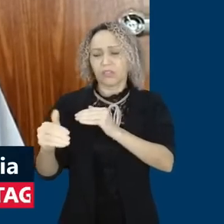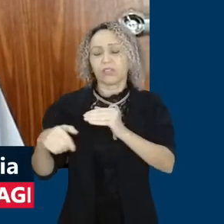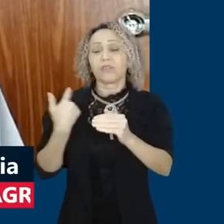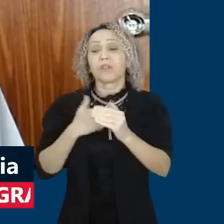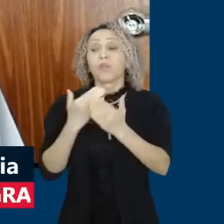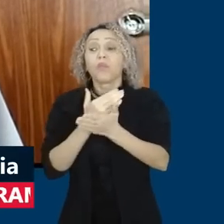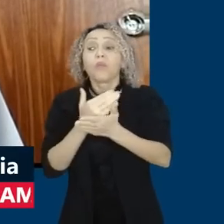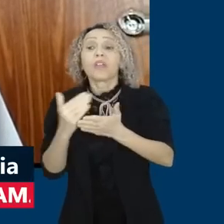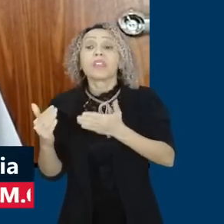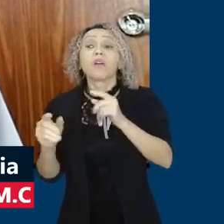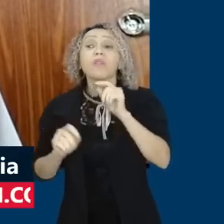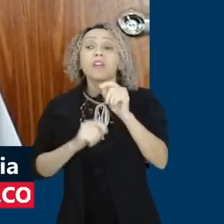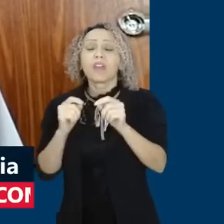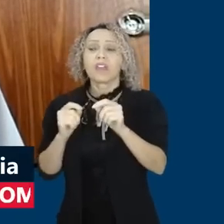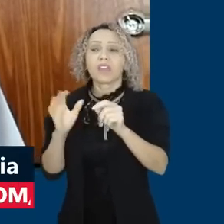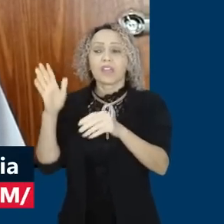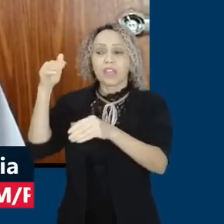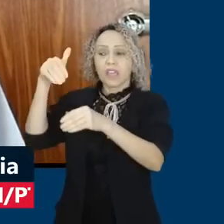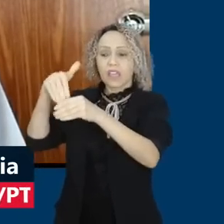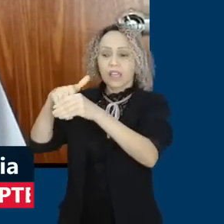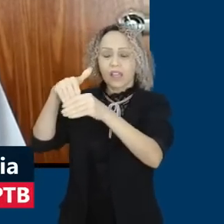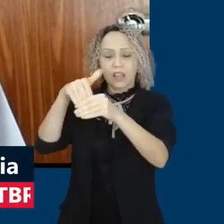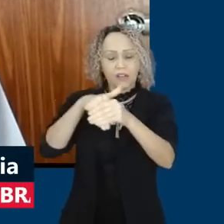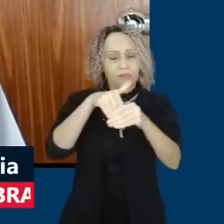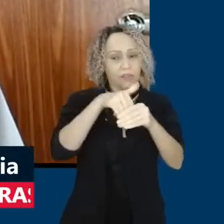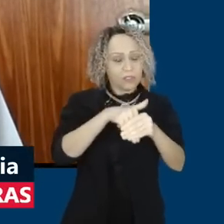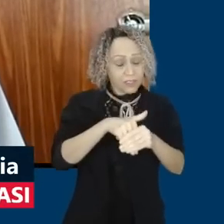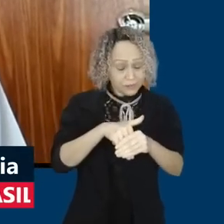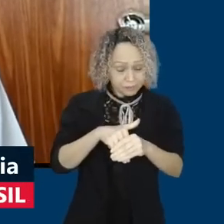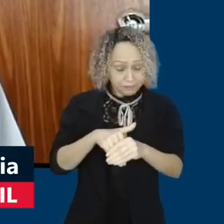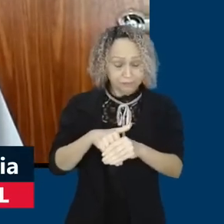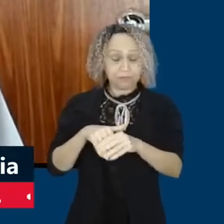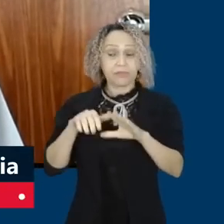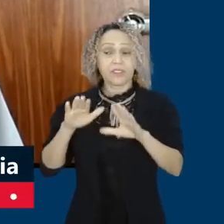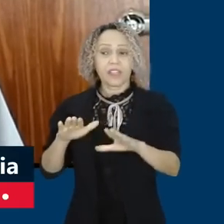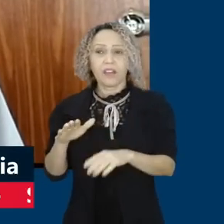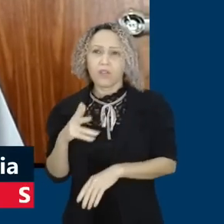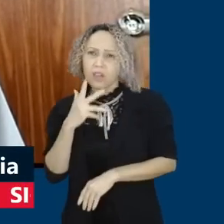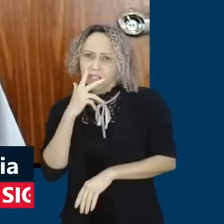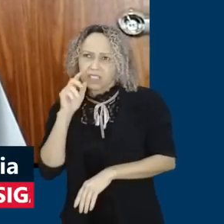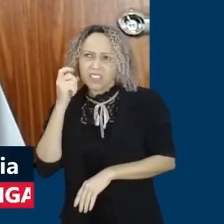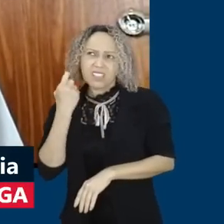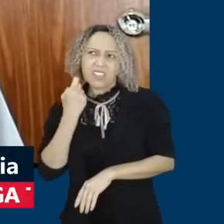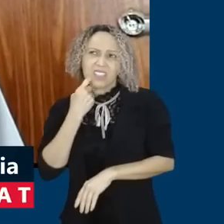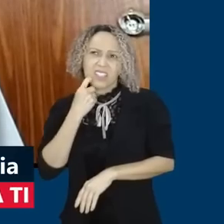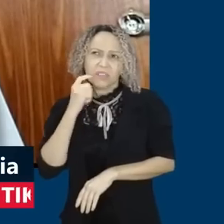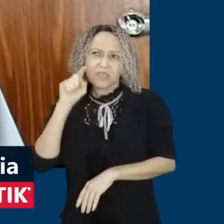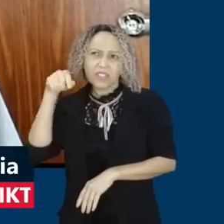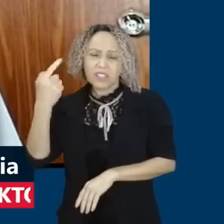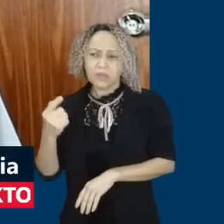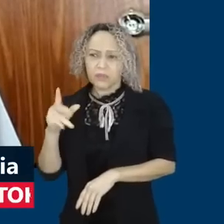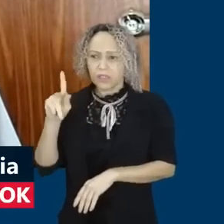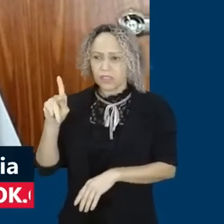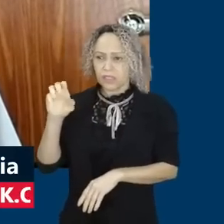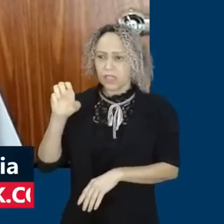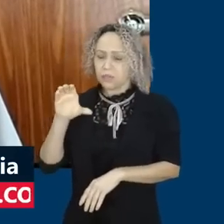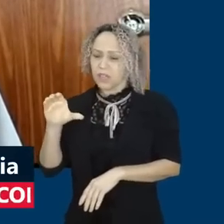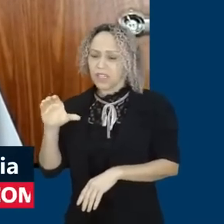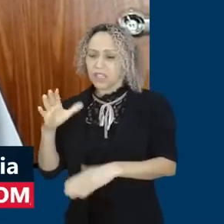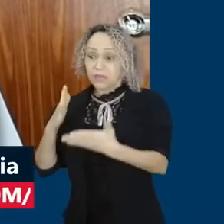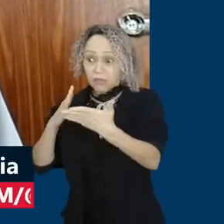que quinta ou no mais tardar sexta-feira, após a aprovação da PEC, possamos votar o orçamento para o ano de